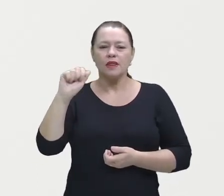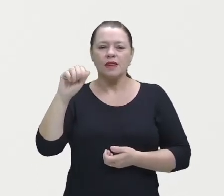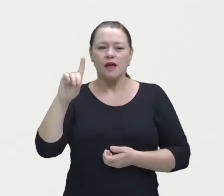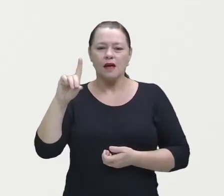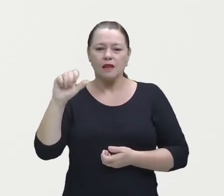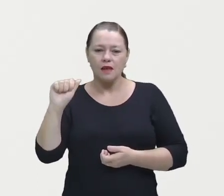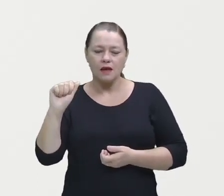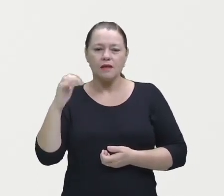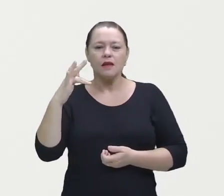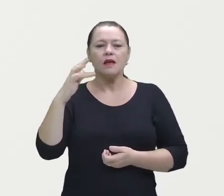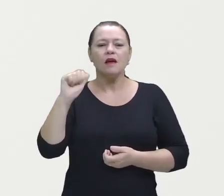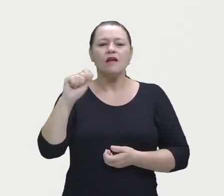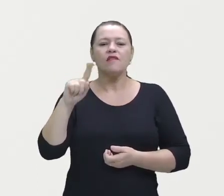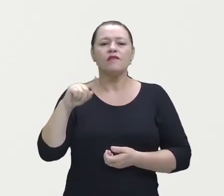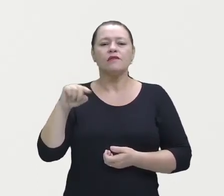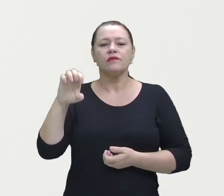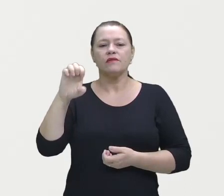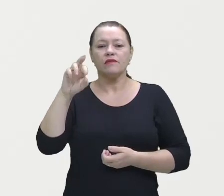coitada,